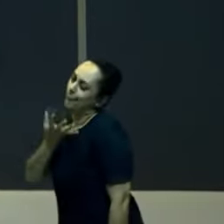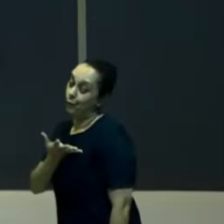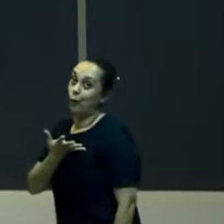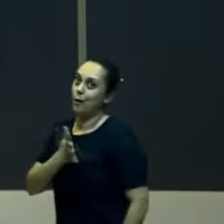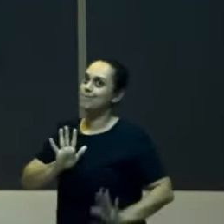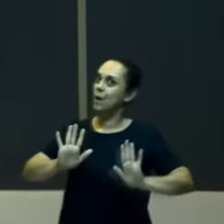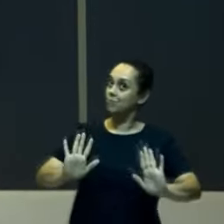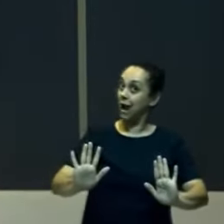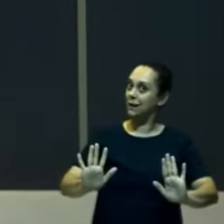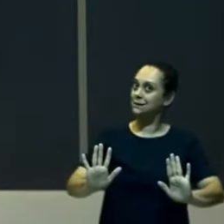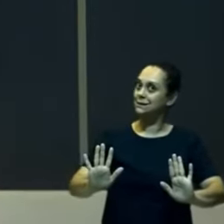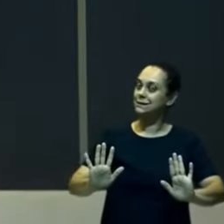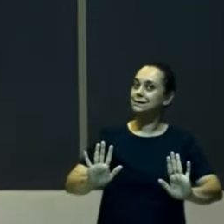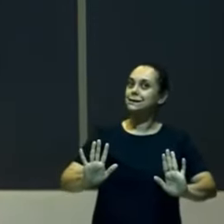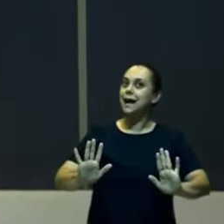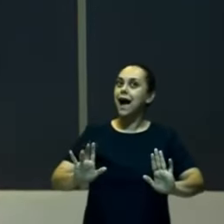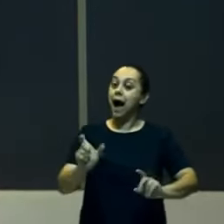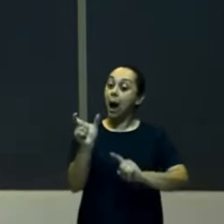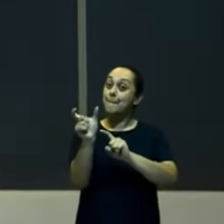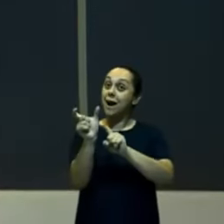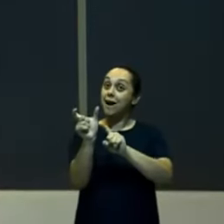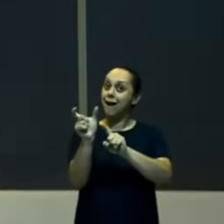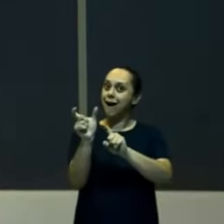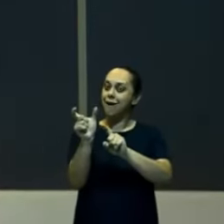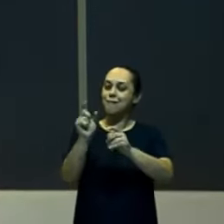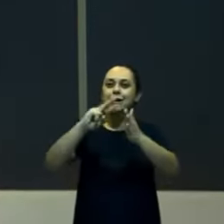agir em benefício do outro,